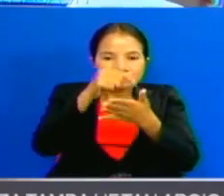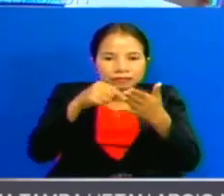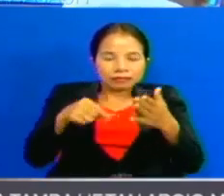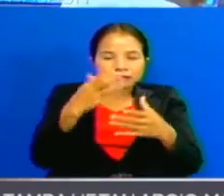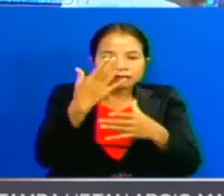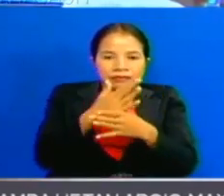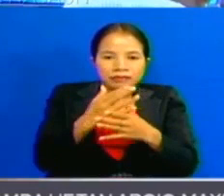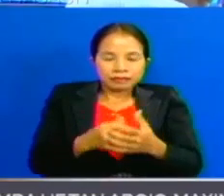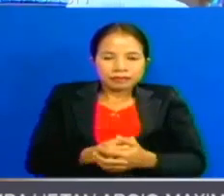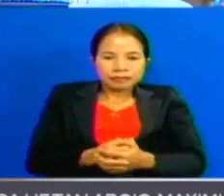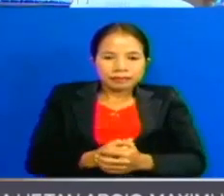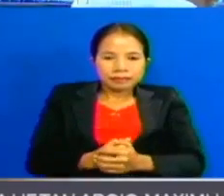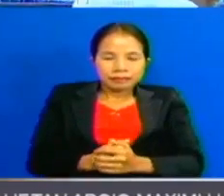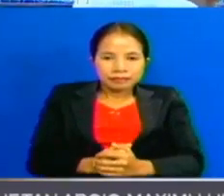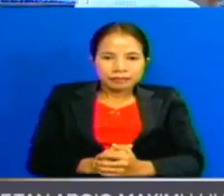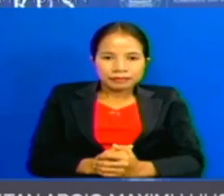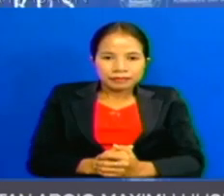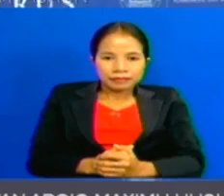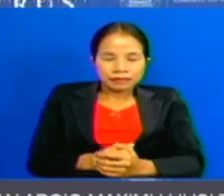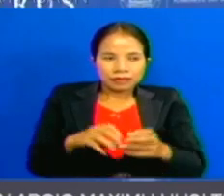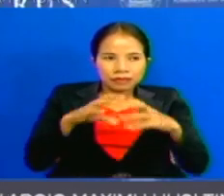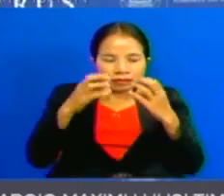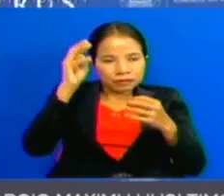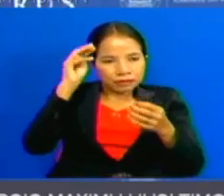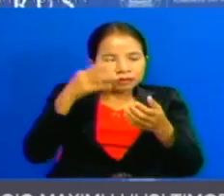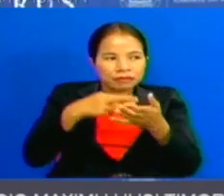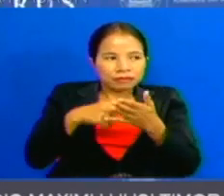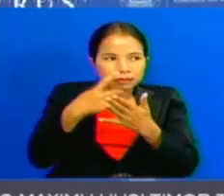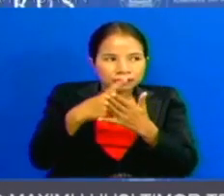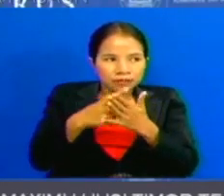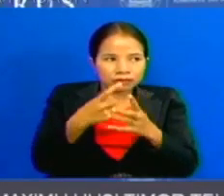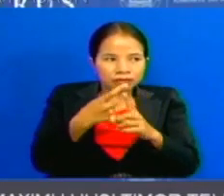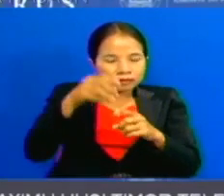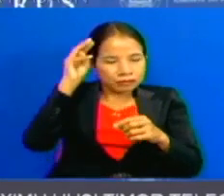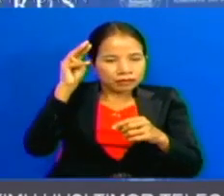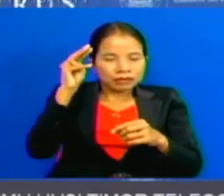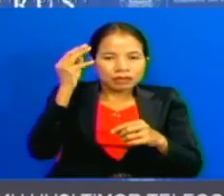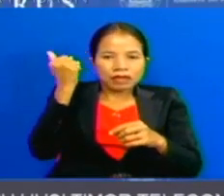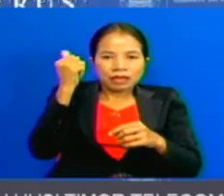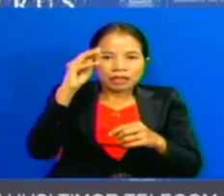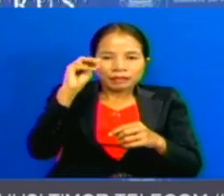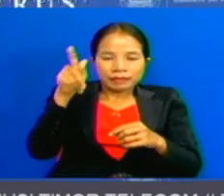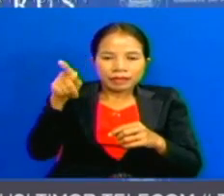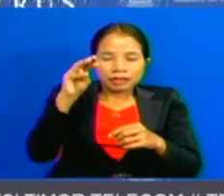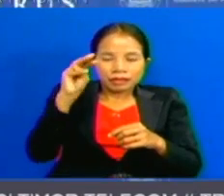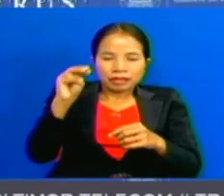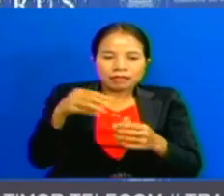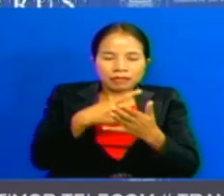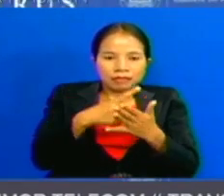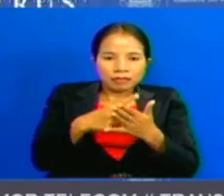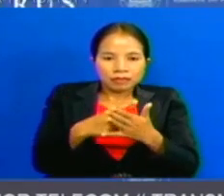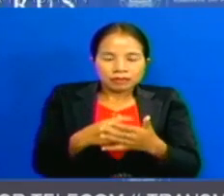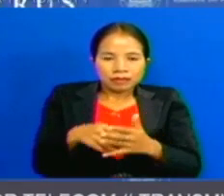partilha produção. O Conselho de Ministros aprova a proposta do vice-ministro Petróleo para proposta de decreto-lei para